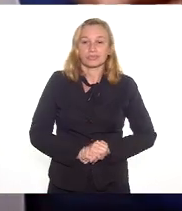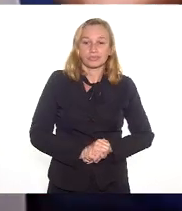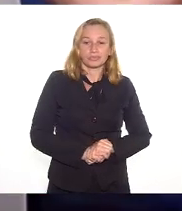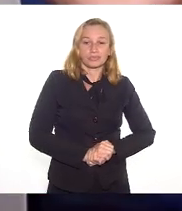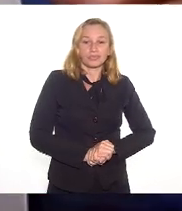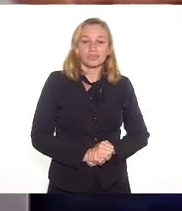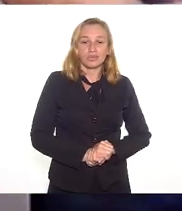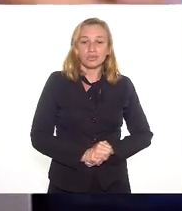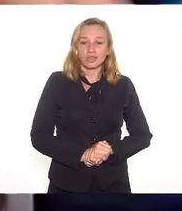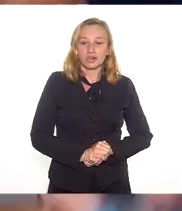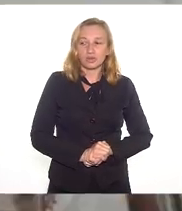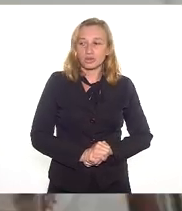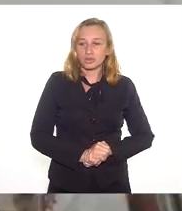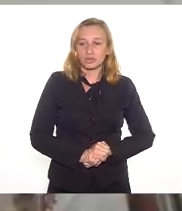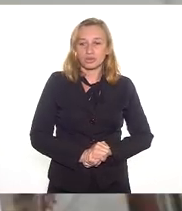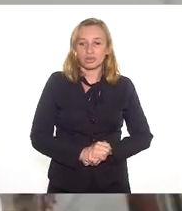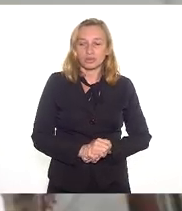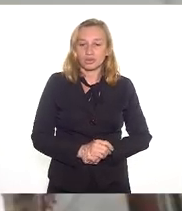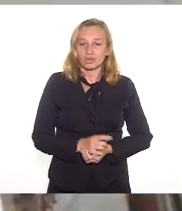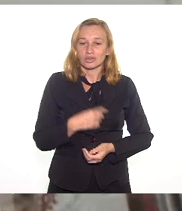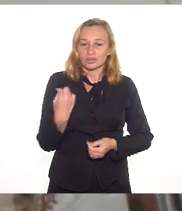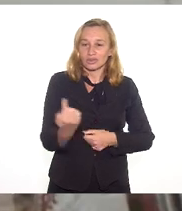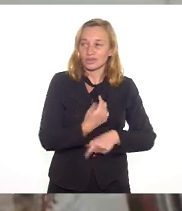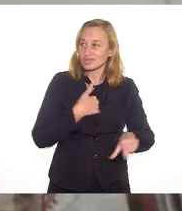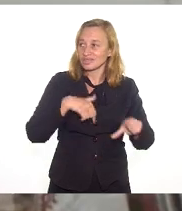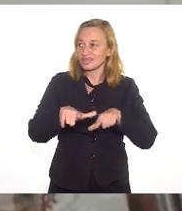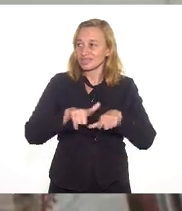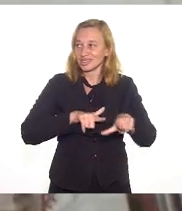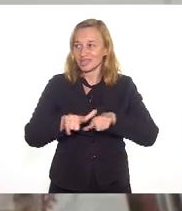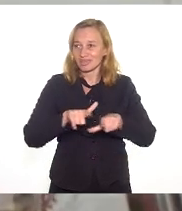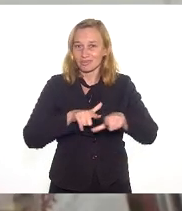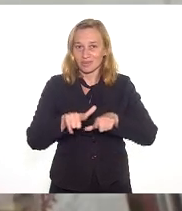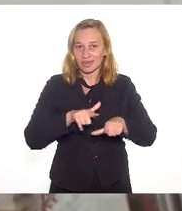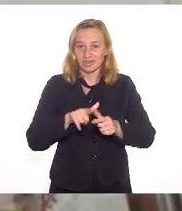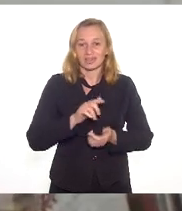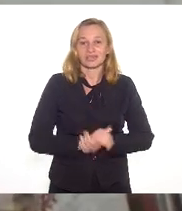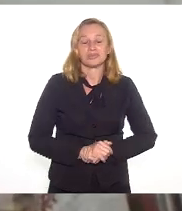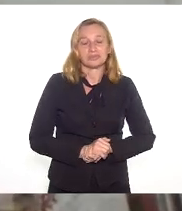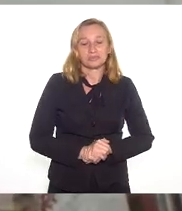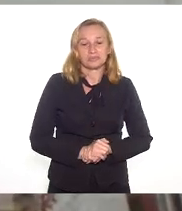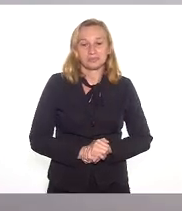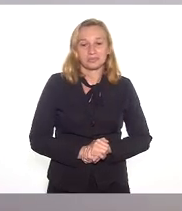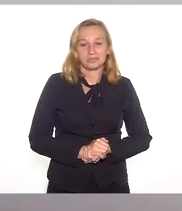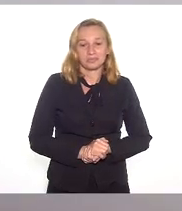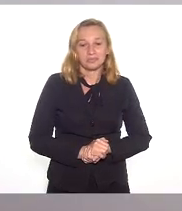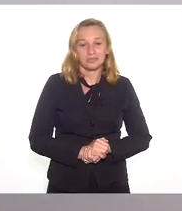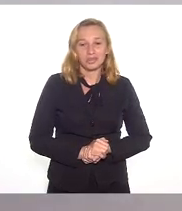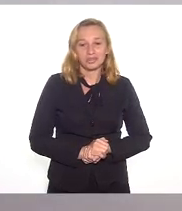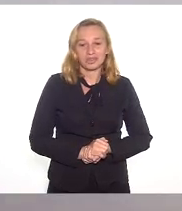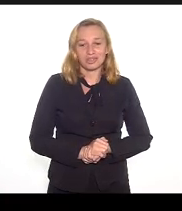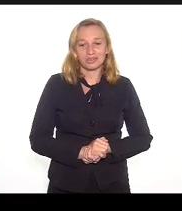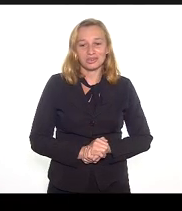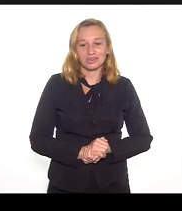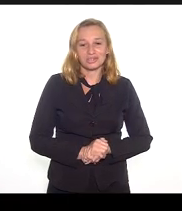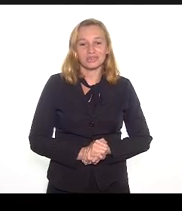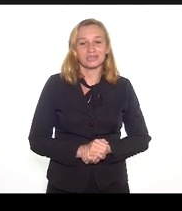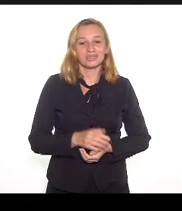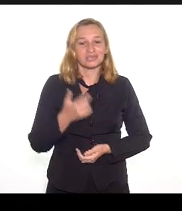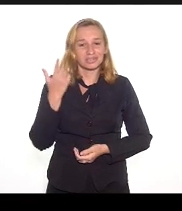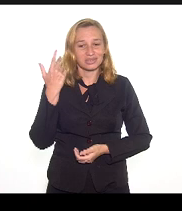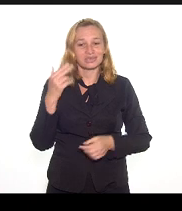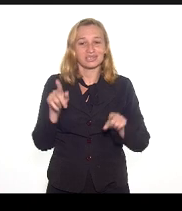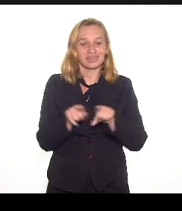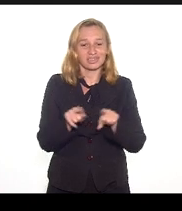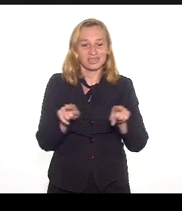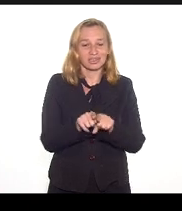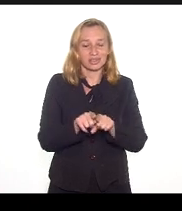Ah, esse aí é bom. Fruto do nosso trabalho, das nossas ações aqui no Parlamento Fluminense. É lugar comum também que, dentre os poderes